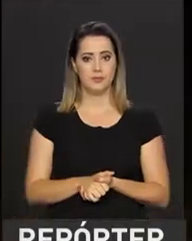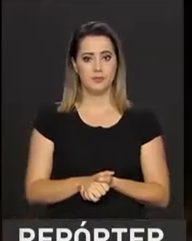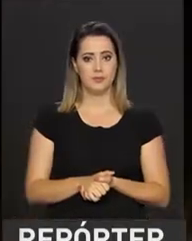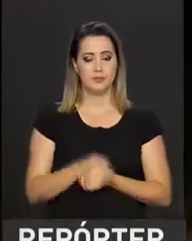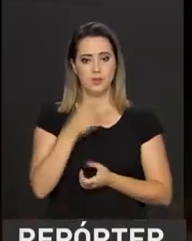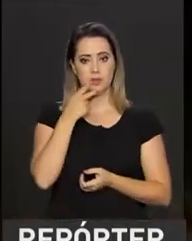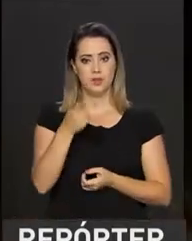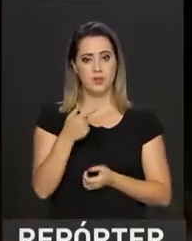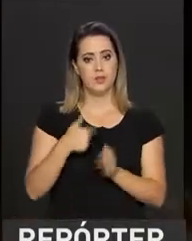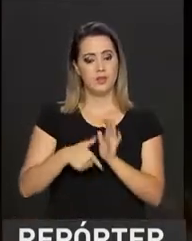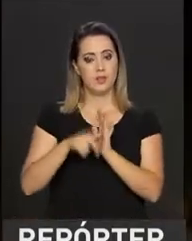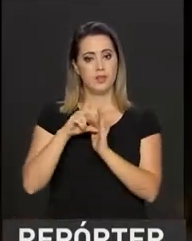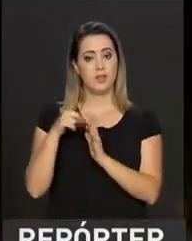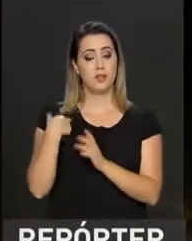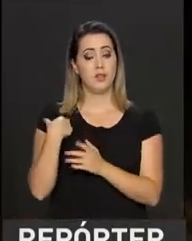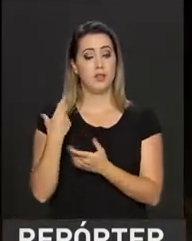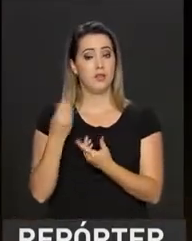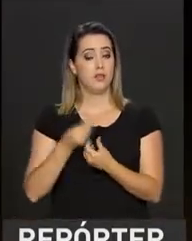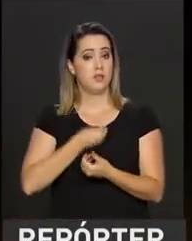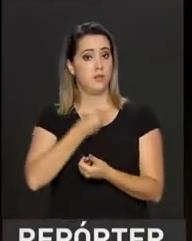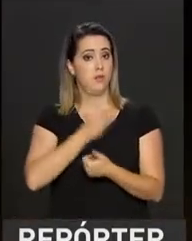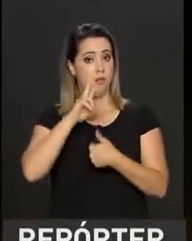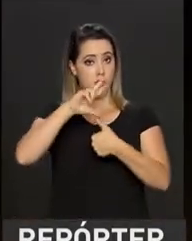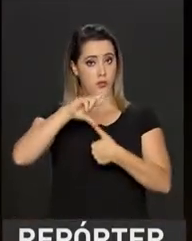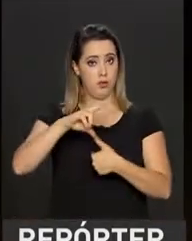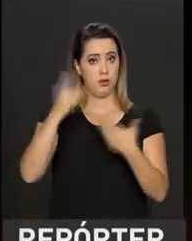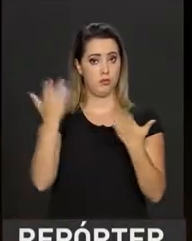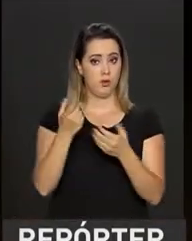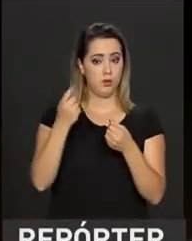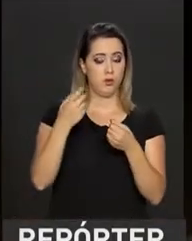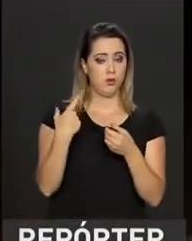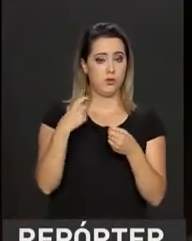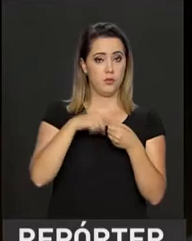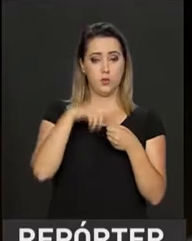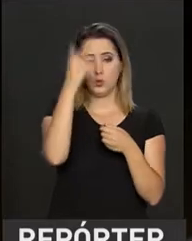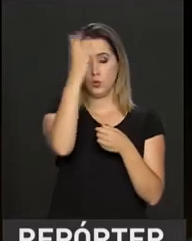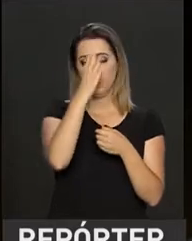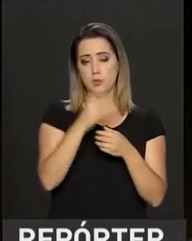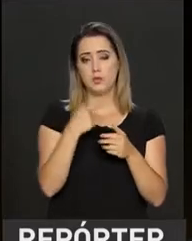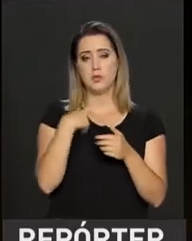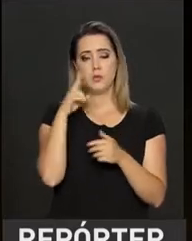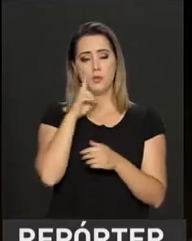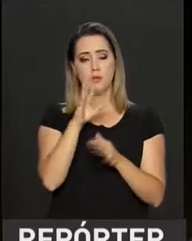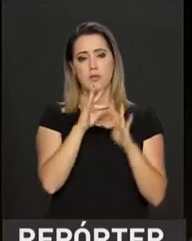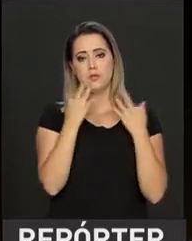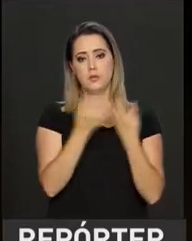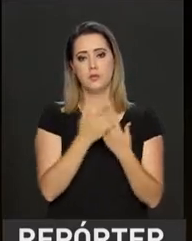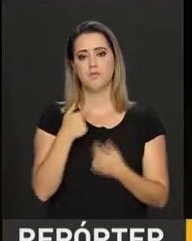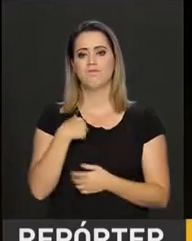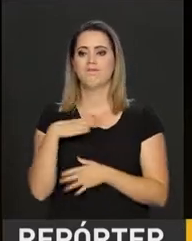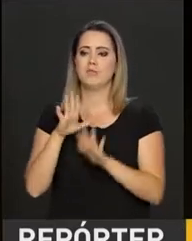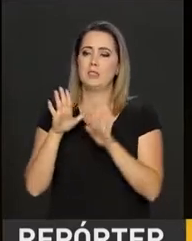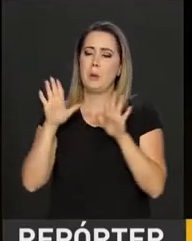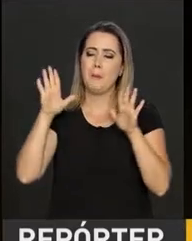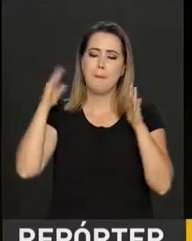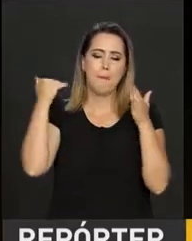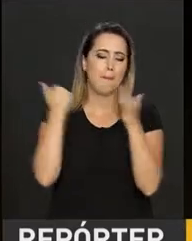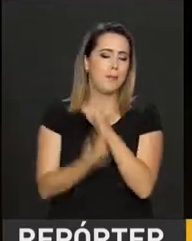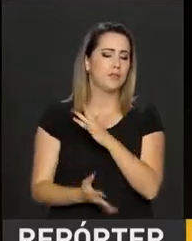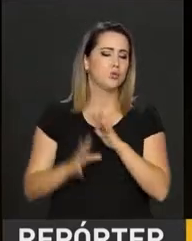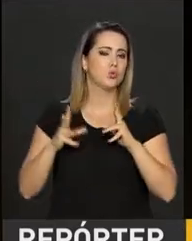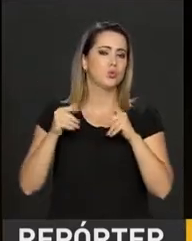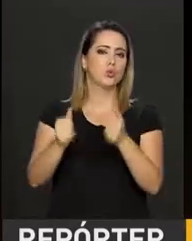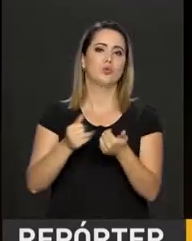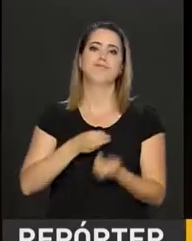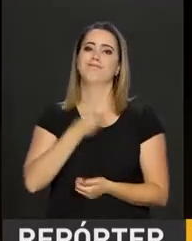Ela que dias antes morava na ilha de San Martín e veio ao Brasil para rever familiares. Eu perdi tudo, tudo que eu construí durante uma